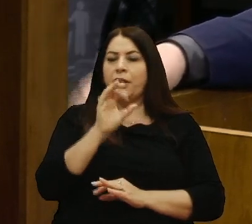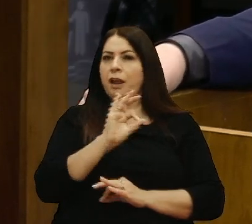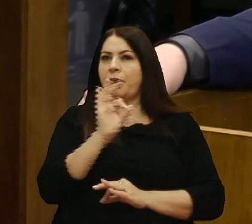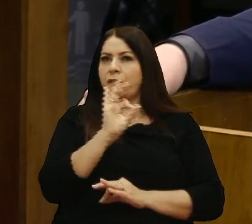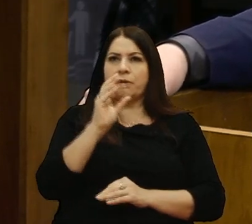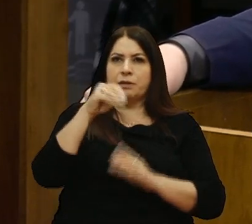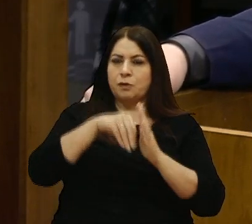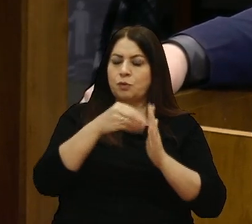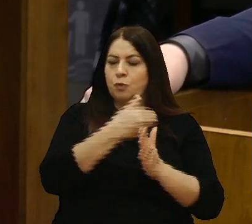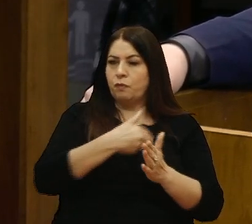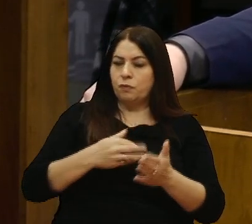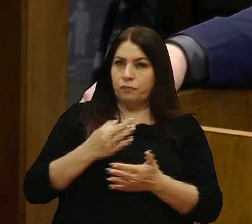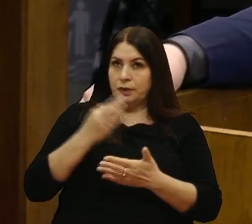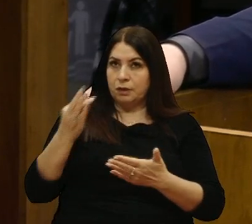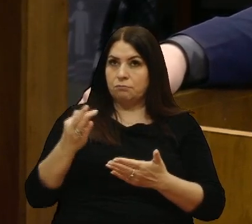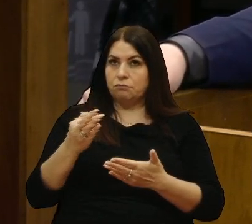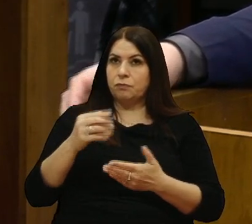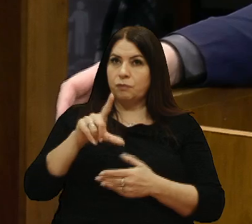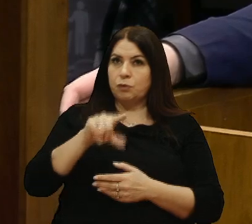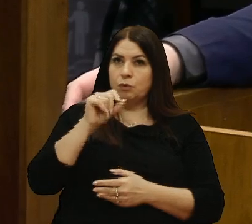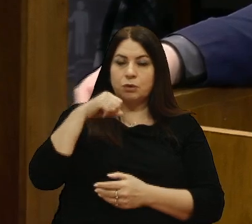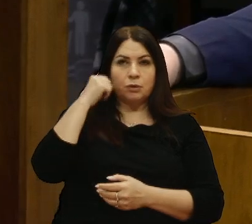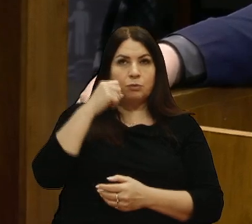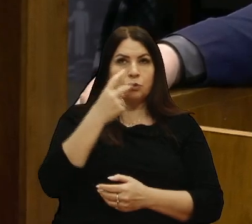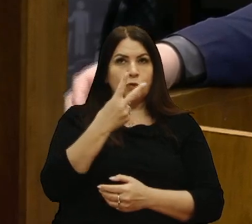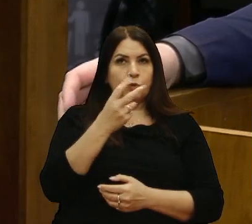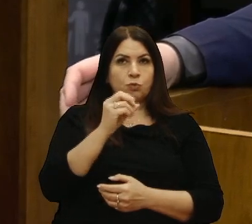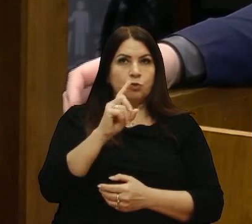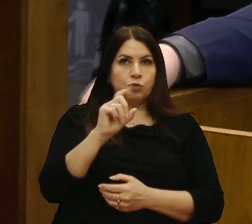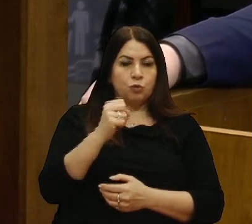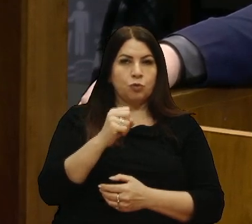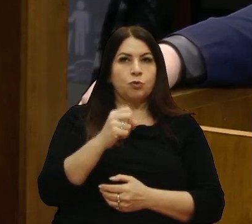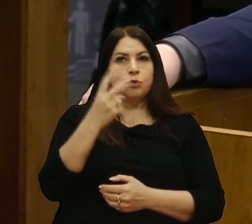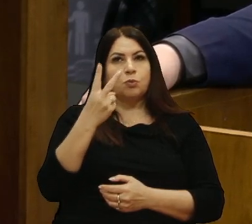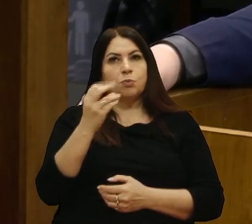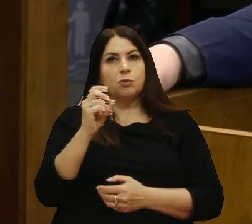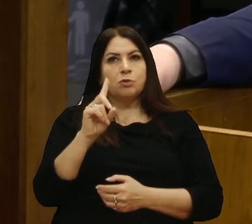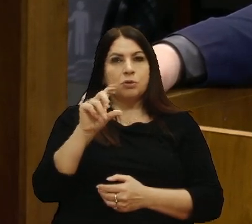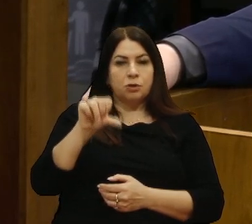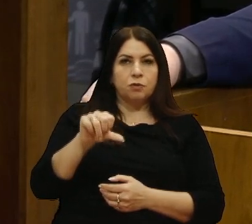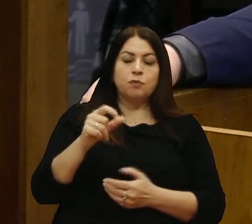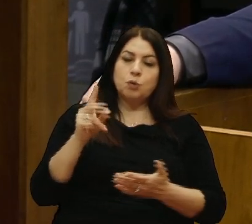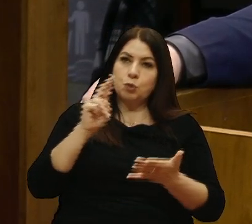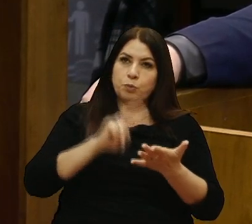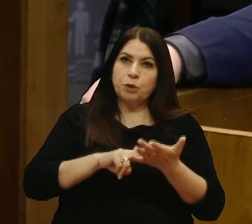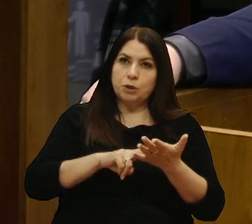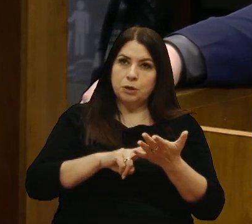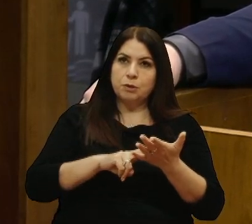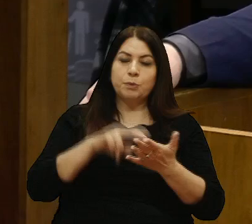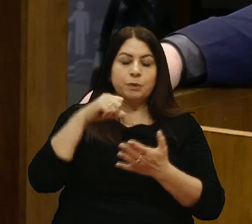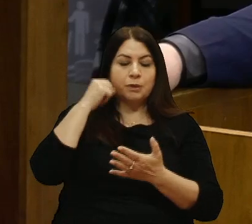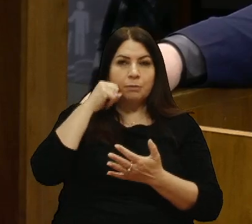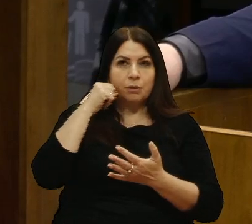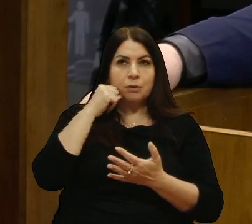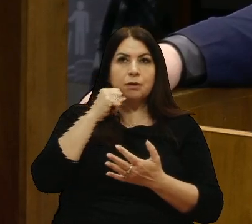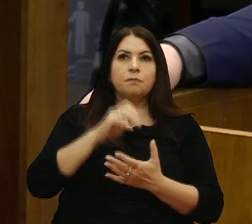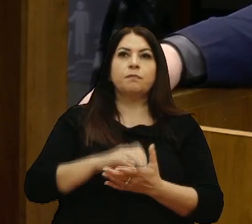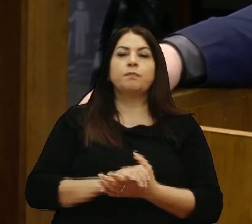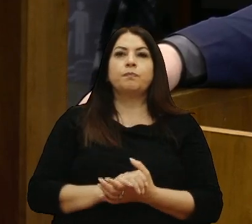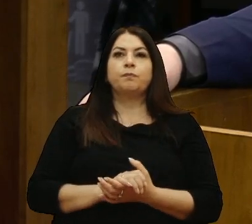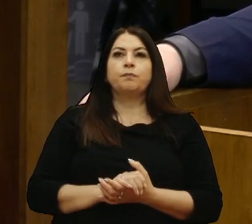dentro do governo federal. Ele foi eleito senador em 2018. Em 2019, quando assumiu a função de senador da